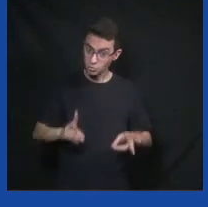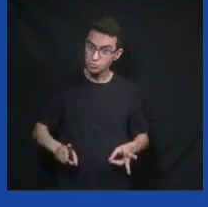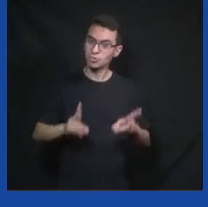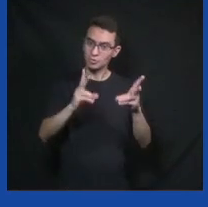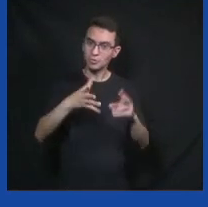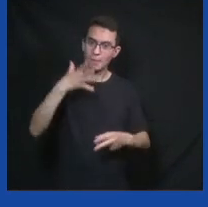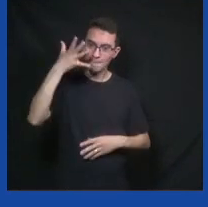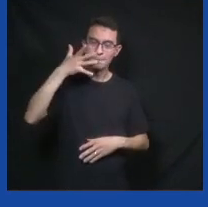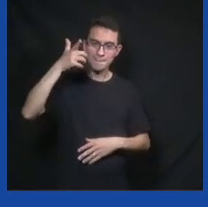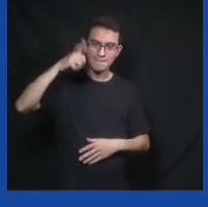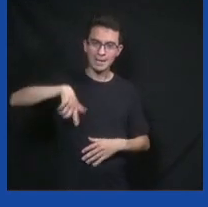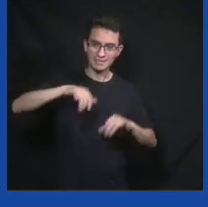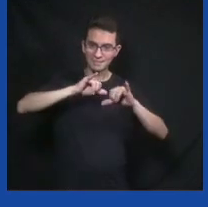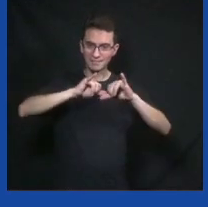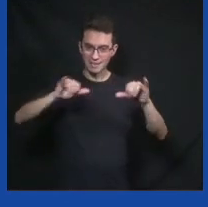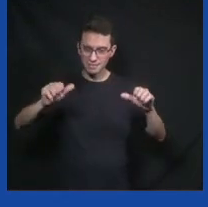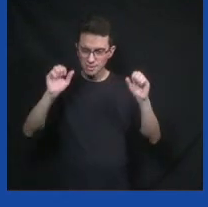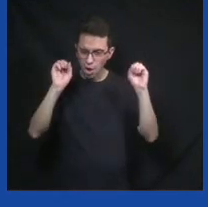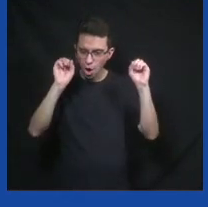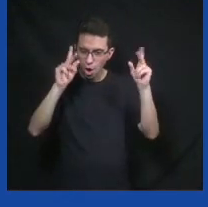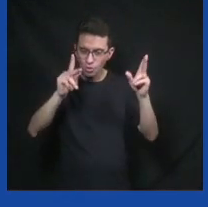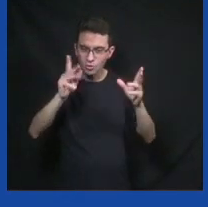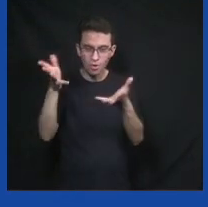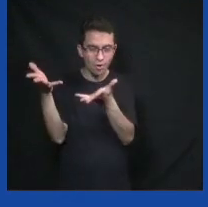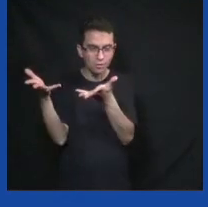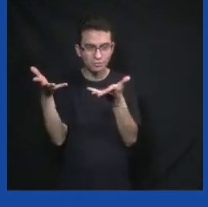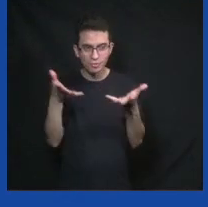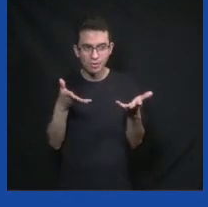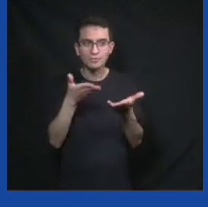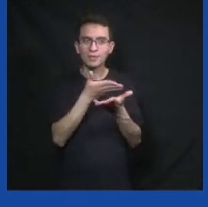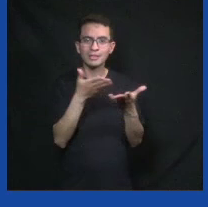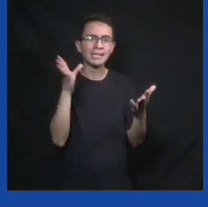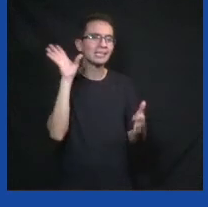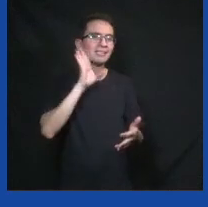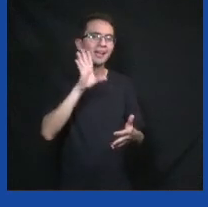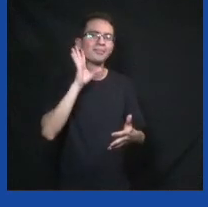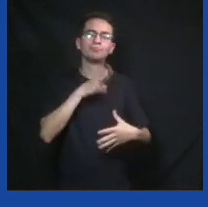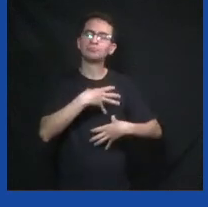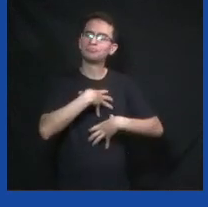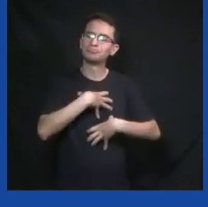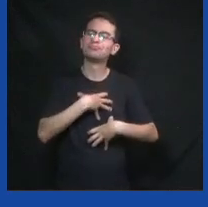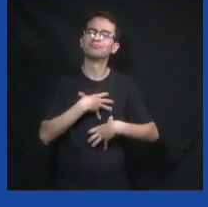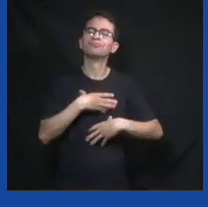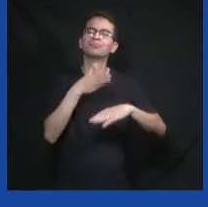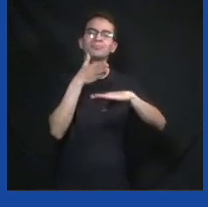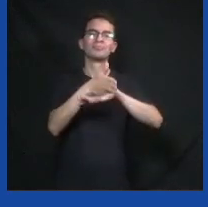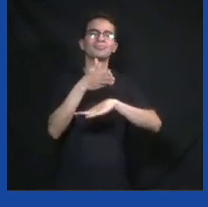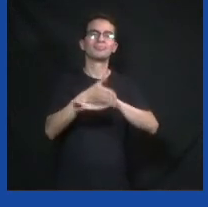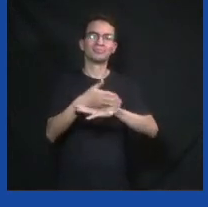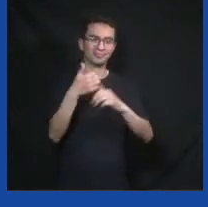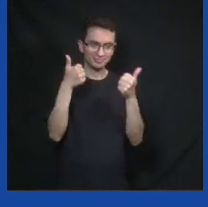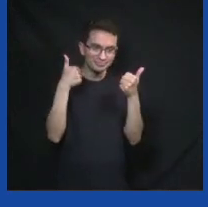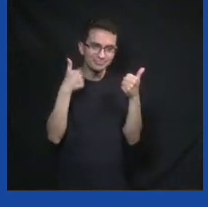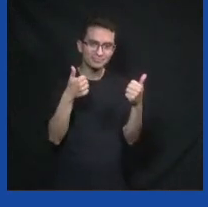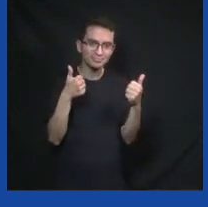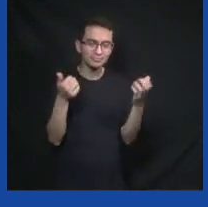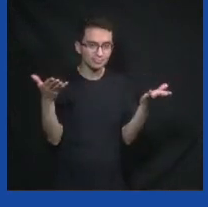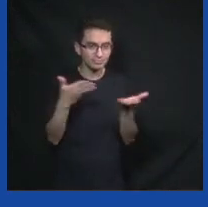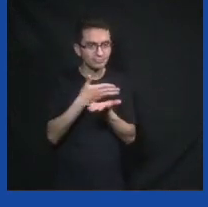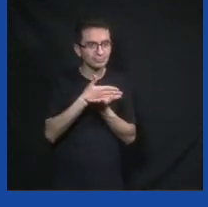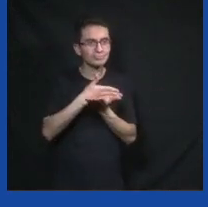nosso evento, ok? Convido a todos vocês. Está muito bacana a participação. Não se esqueçam de, agora, a partir de